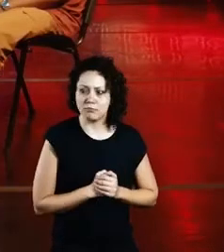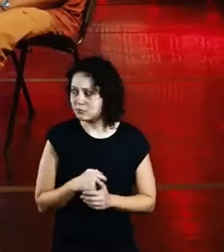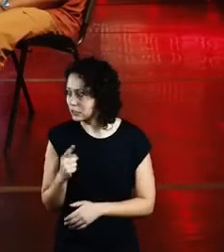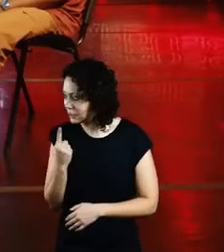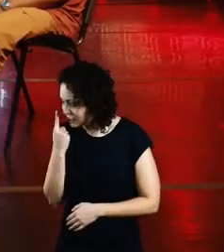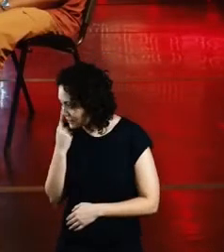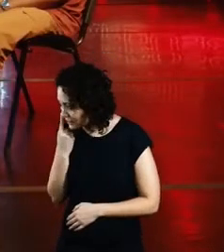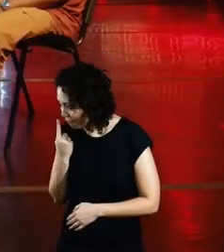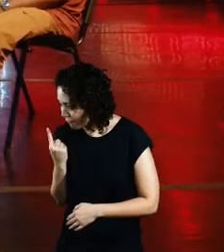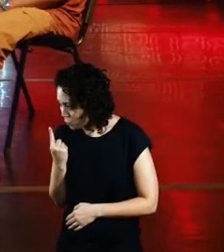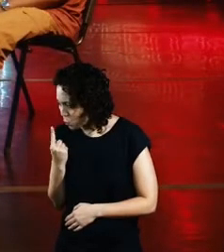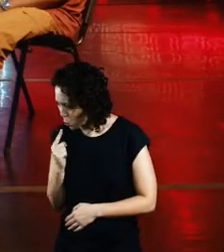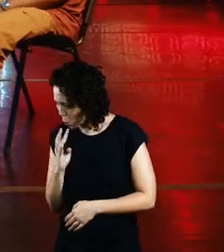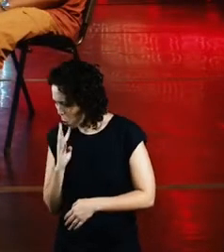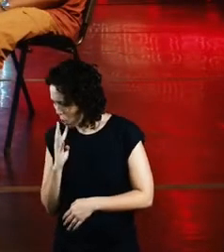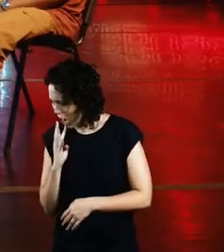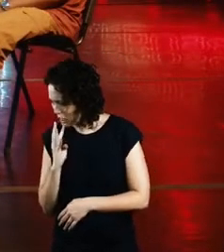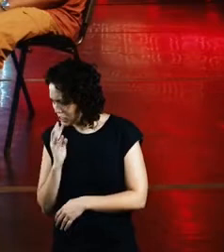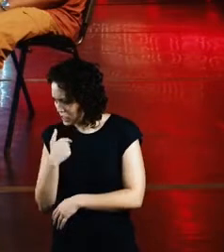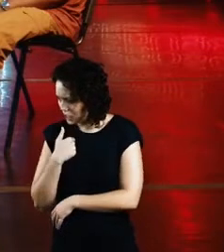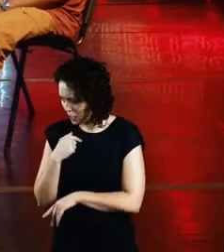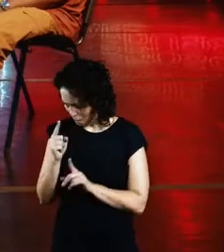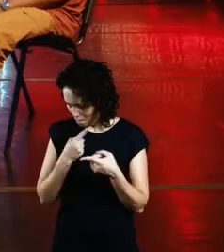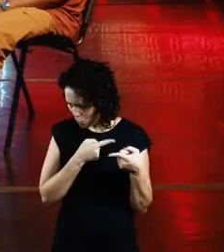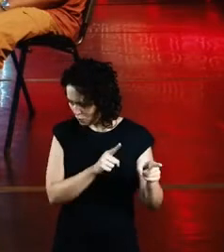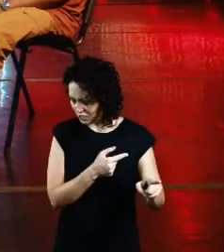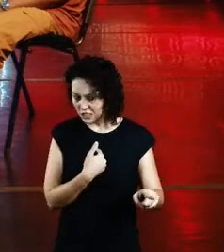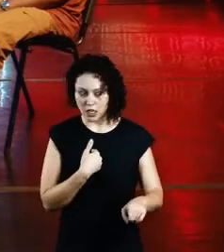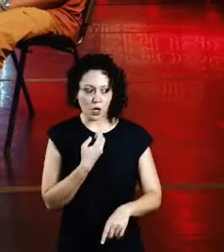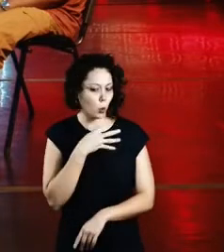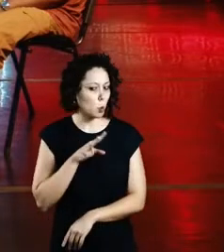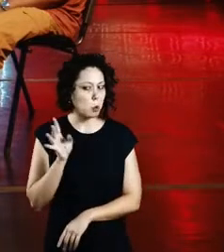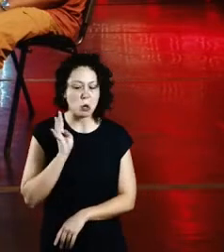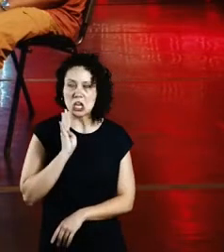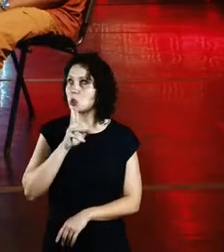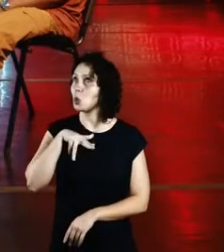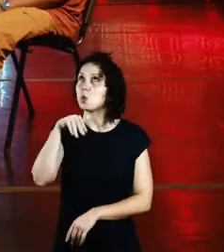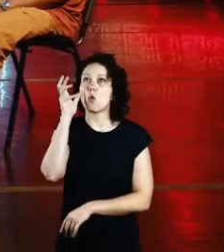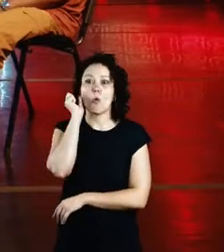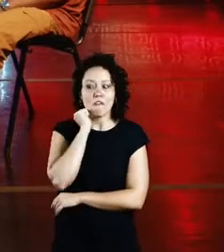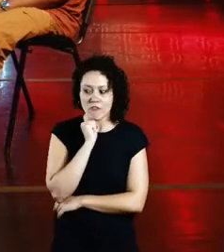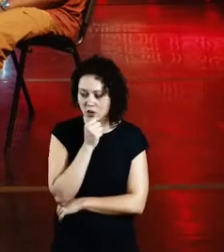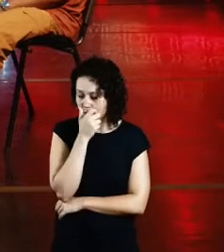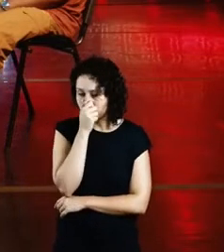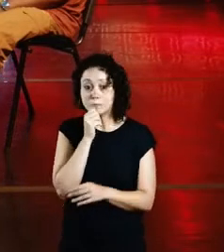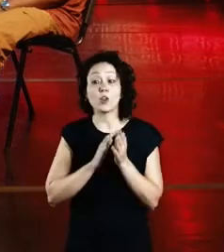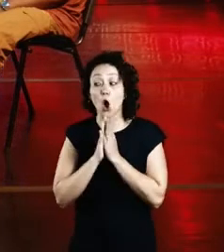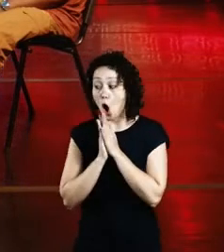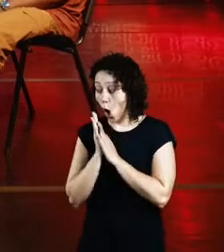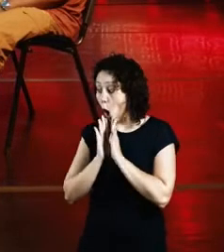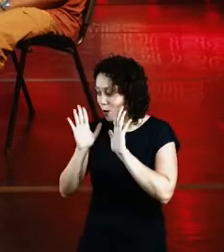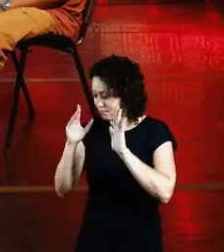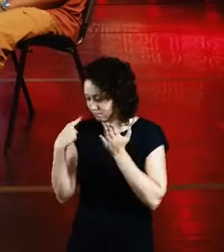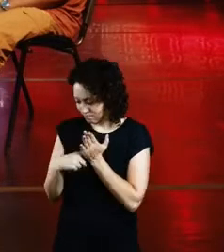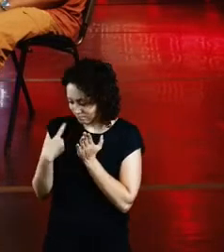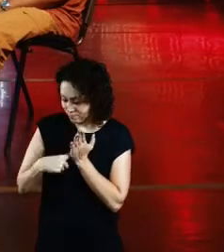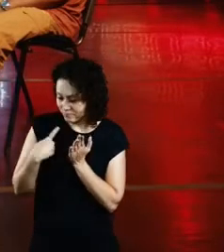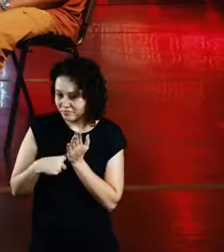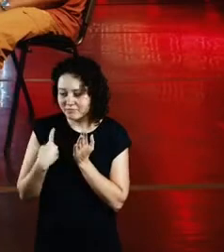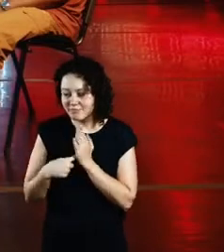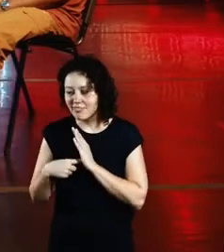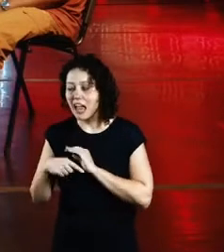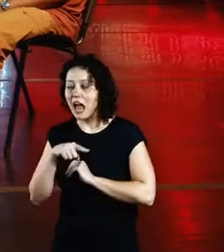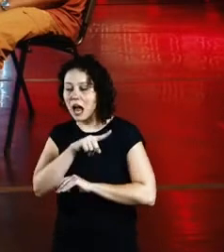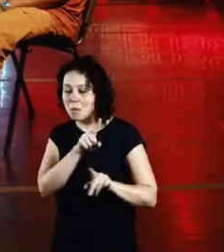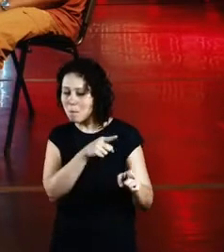você viu essa música aí, você conheceu? Conhece? Falei, não, pô, eu nunca ouvi. Vamos fazer o seguinte, meu, eu tô achando que essa música